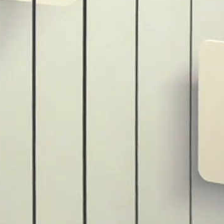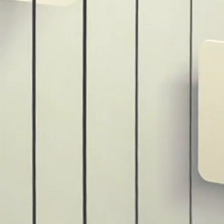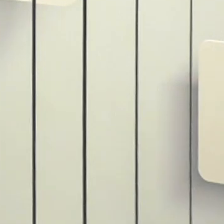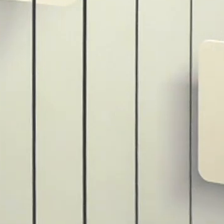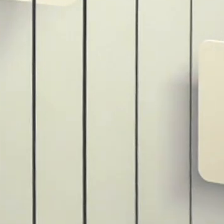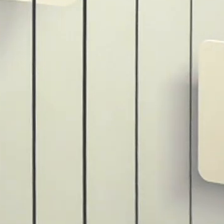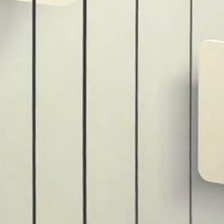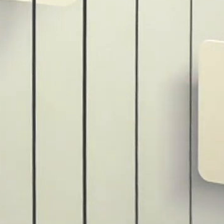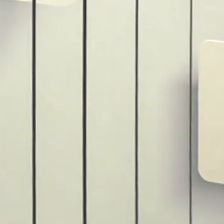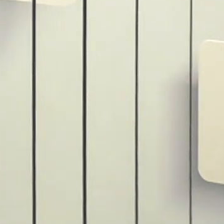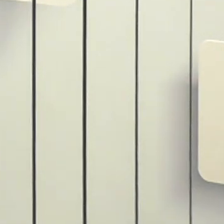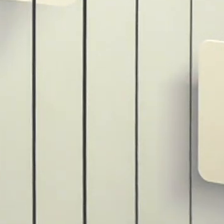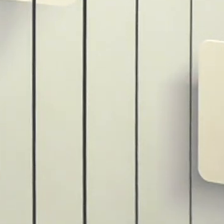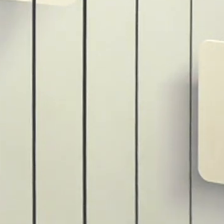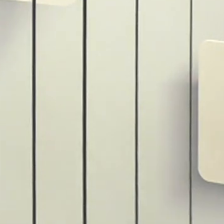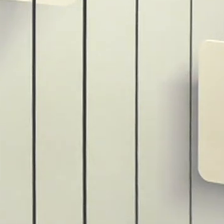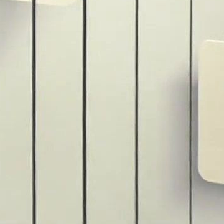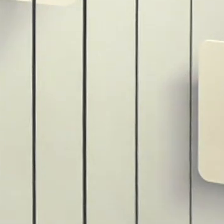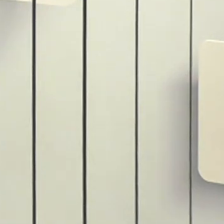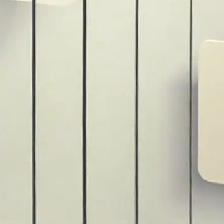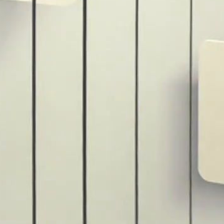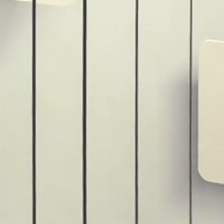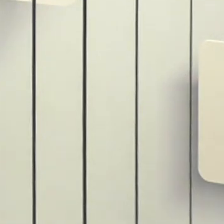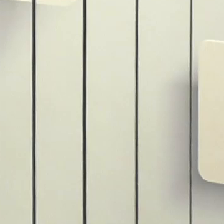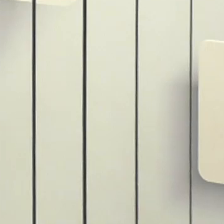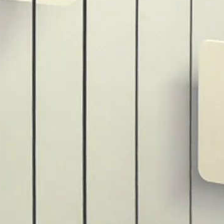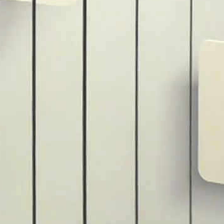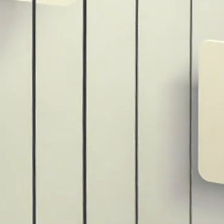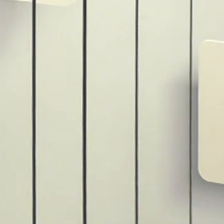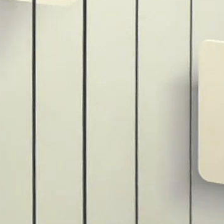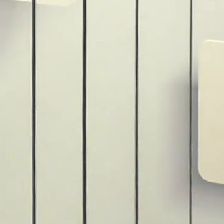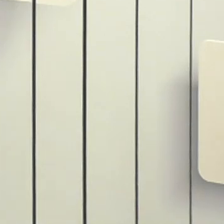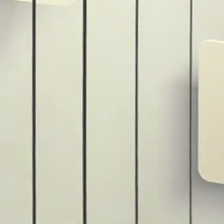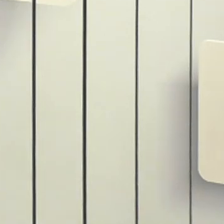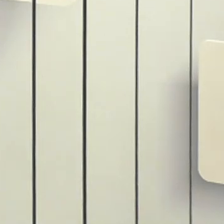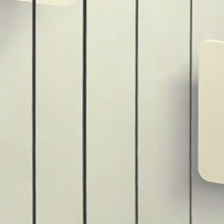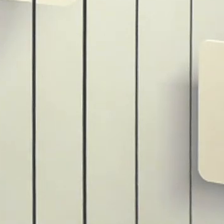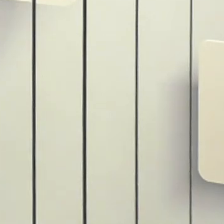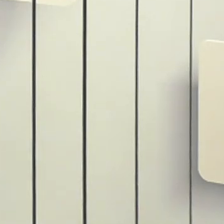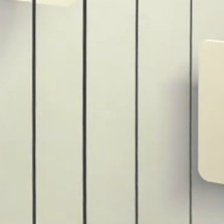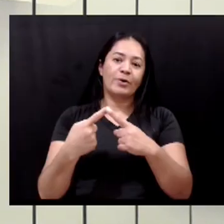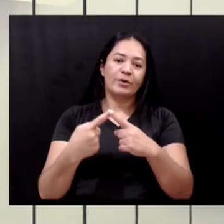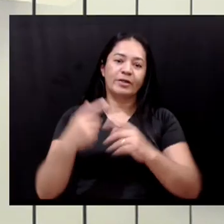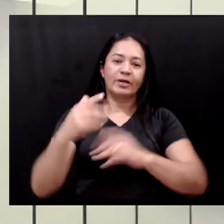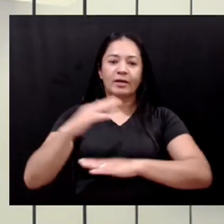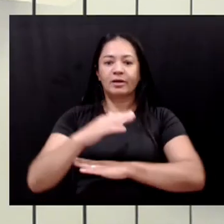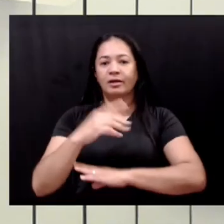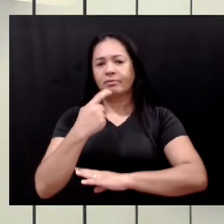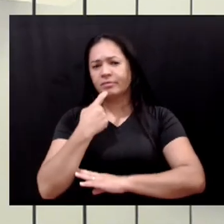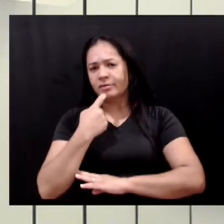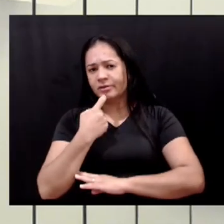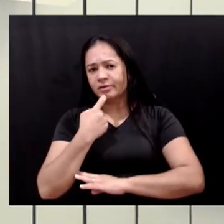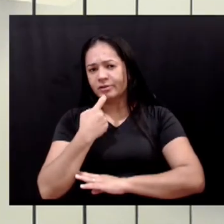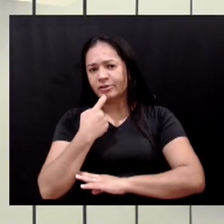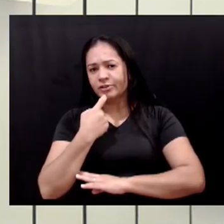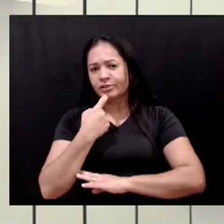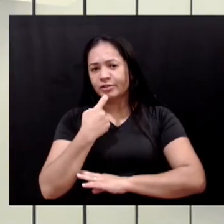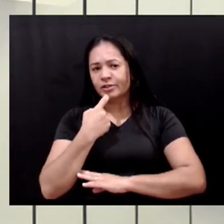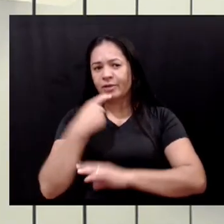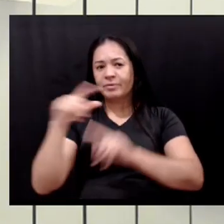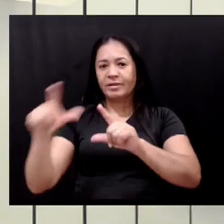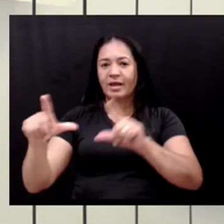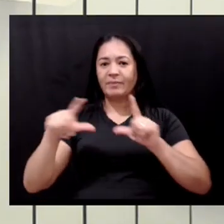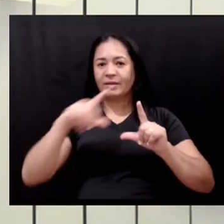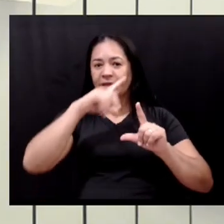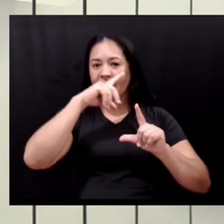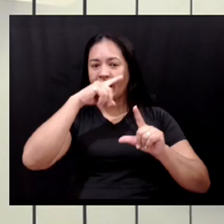E a gente segue com as homenagens porque a Câmara de Campinas entregou a medalha Carlos Gomes ao MIS, Museu da